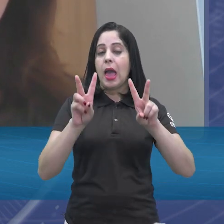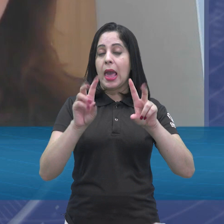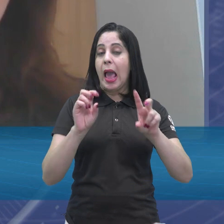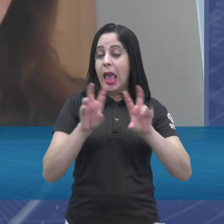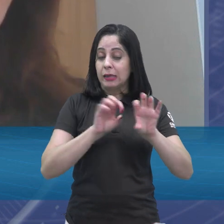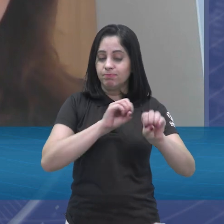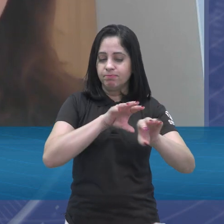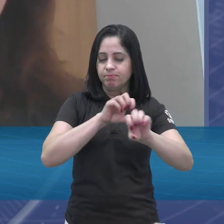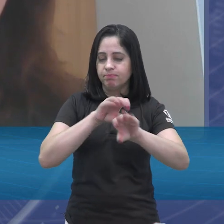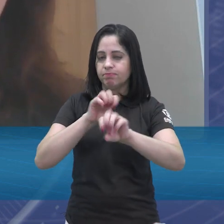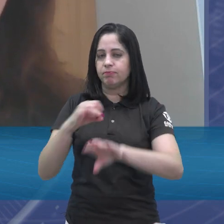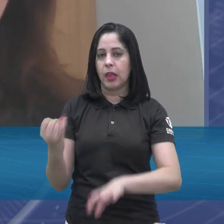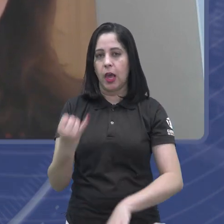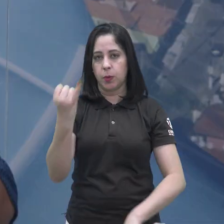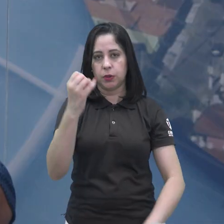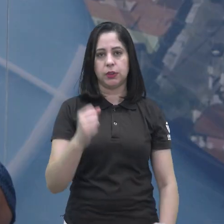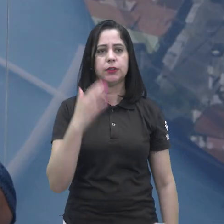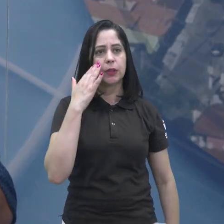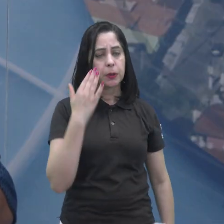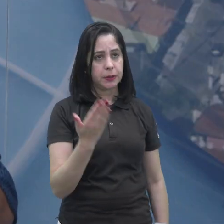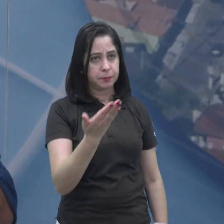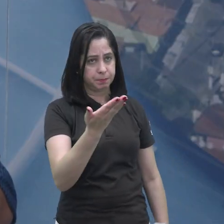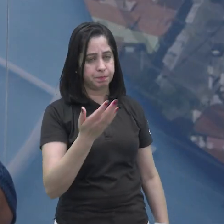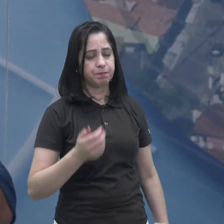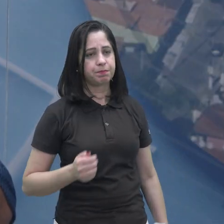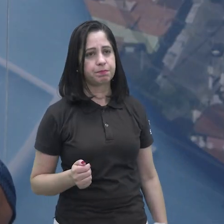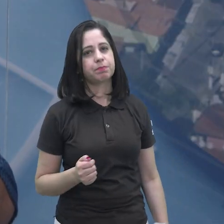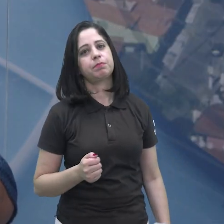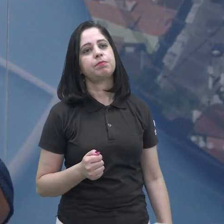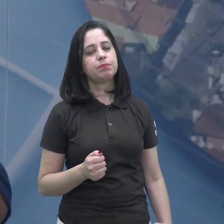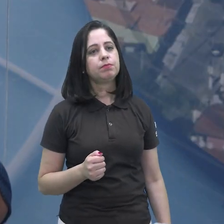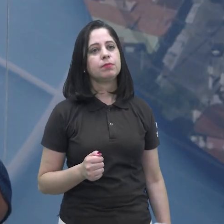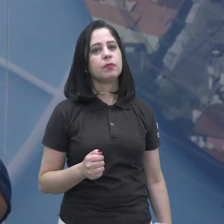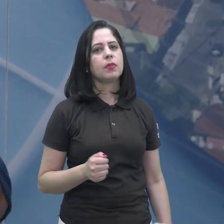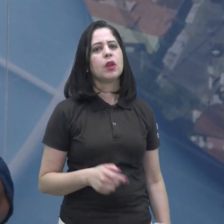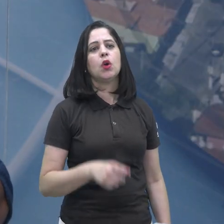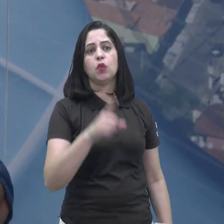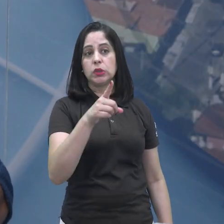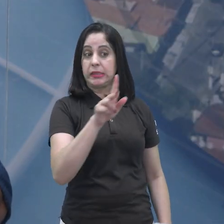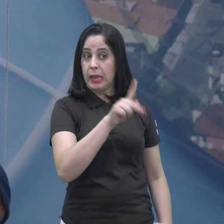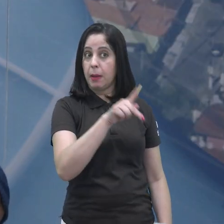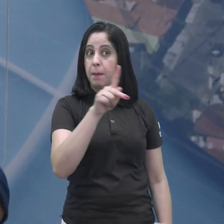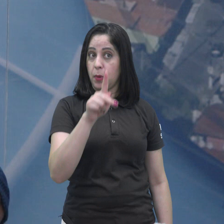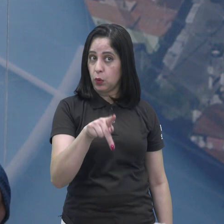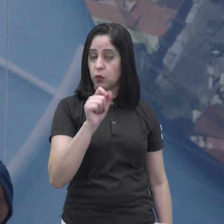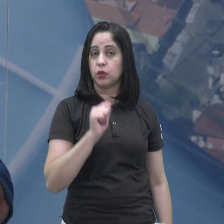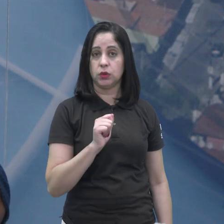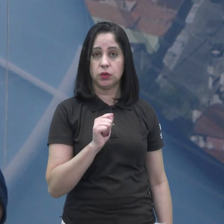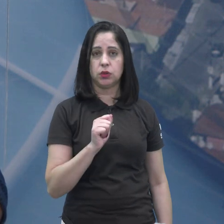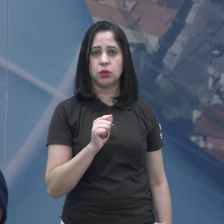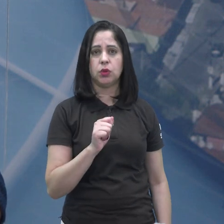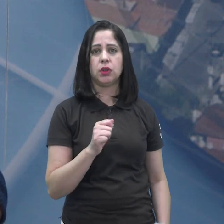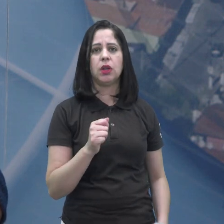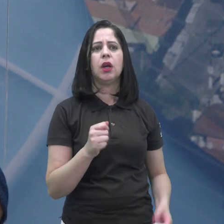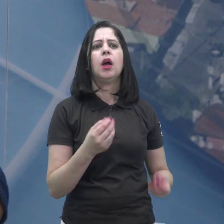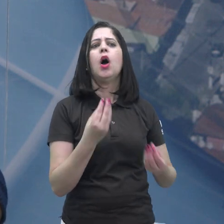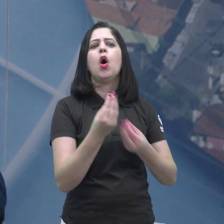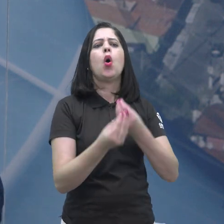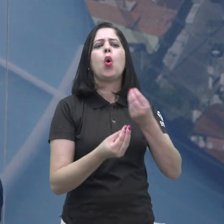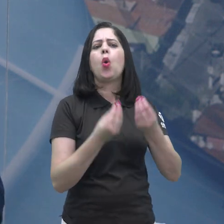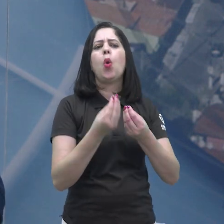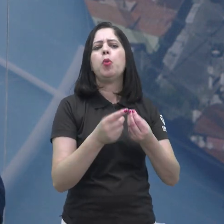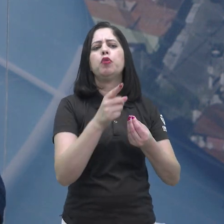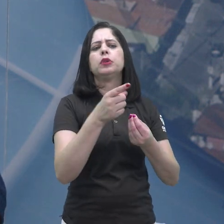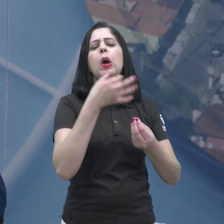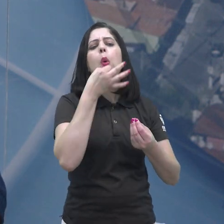educação. E sobre isso eu queria voltar aqui com a Luciana para falar sobre justamente isso. Você como docente, como professora, como você